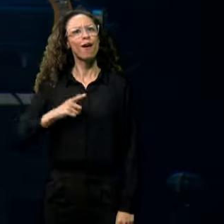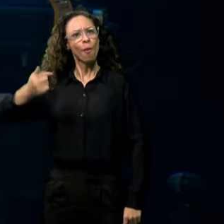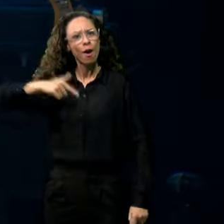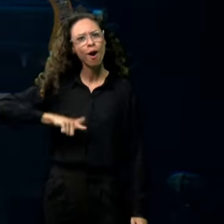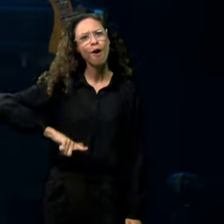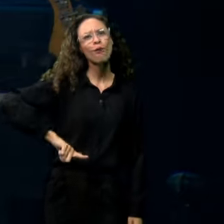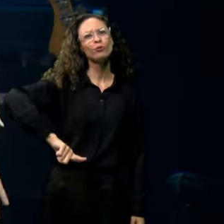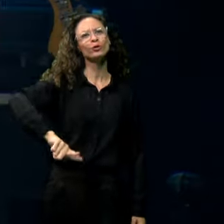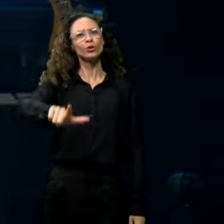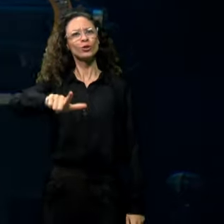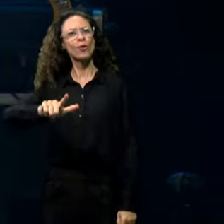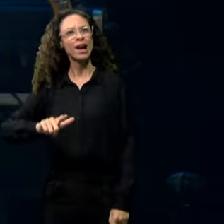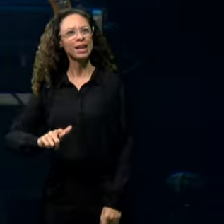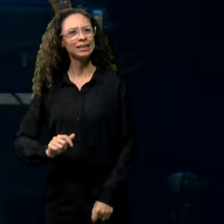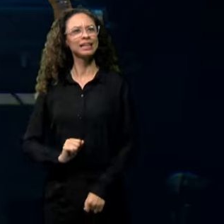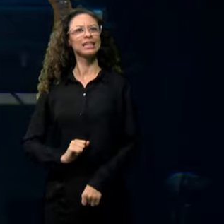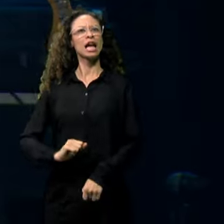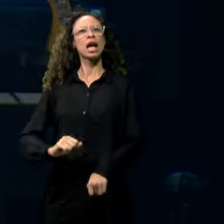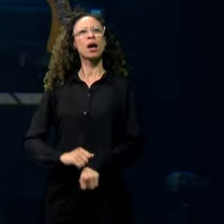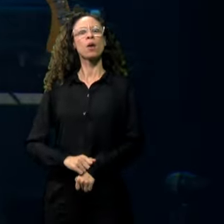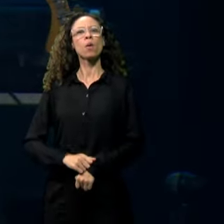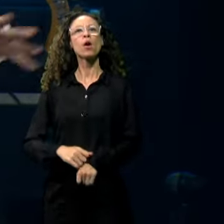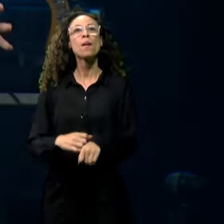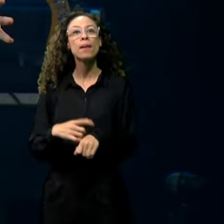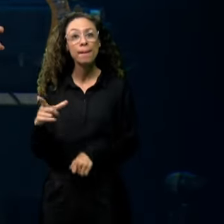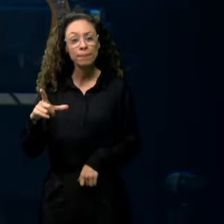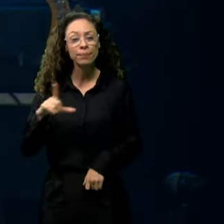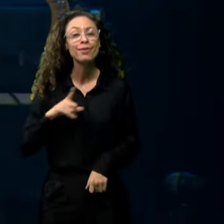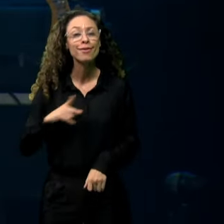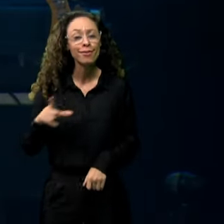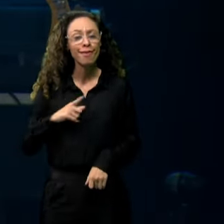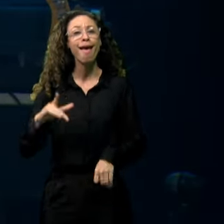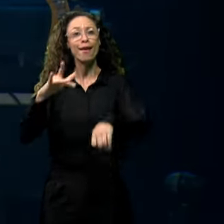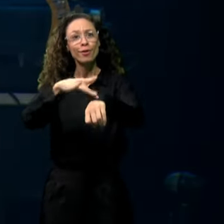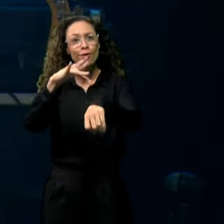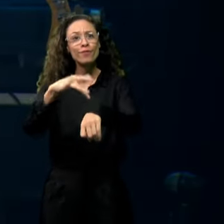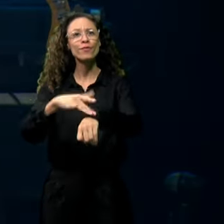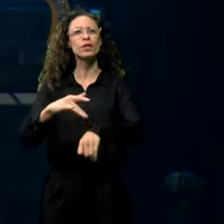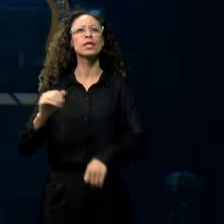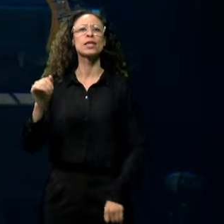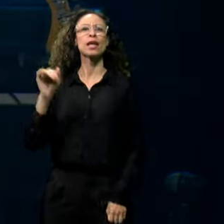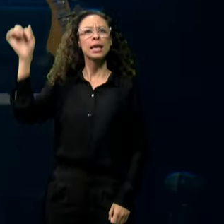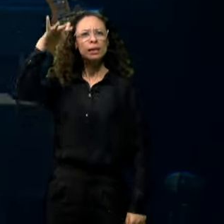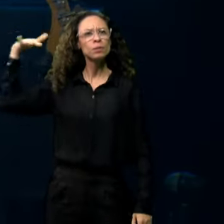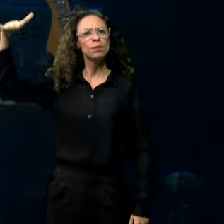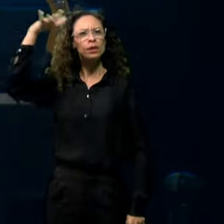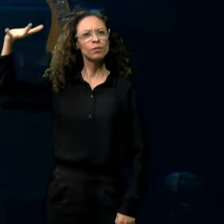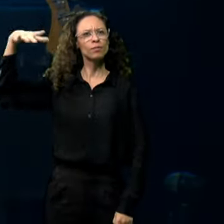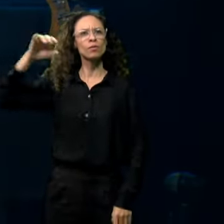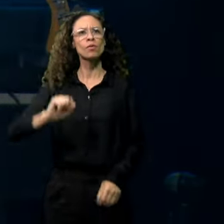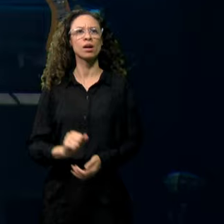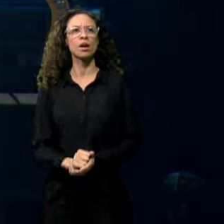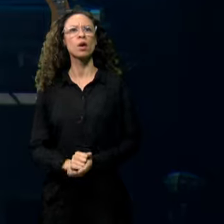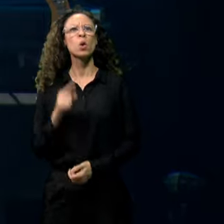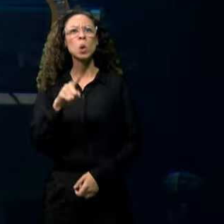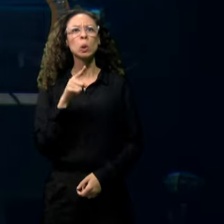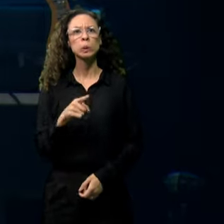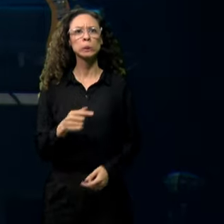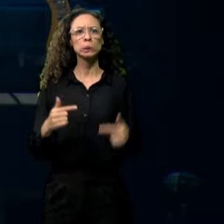tangível espiritual em todas as esferas você não pode acabar esta direção de